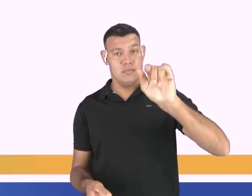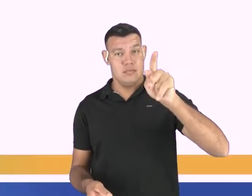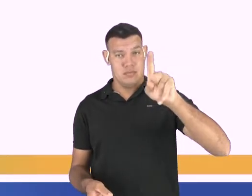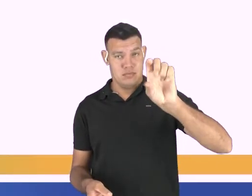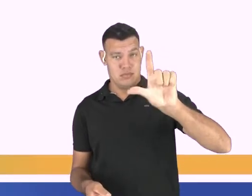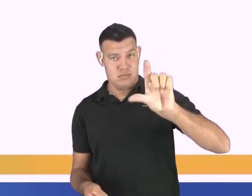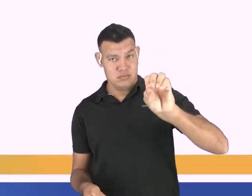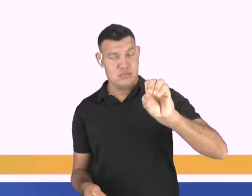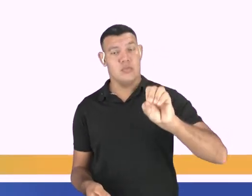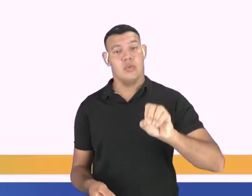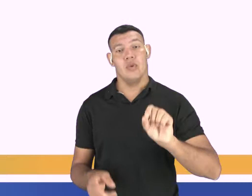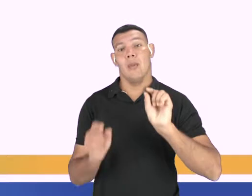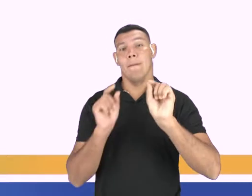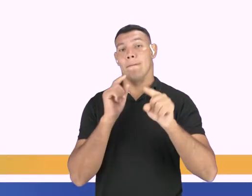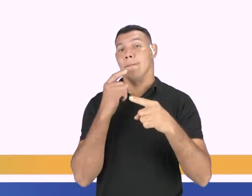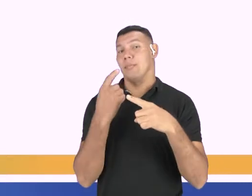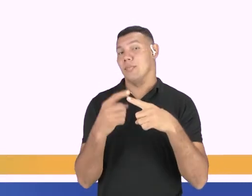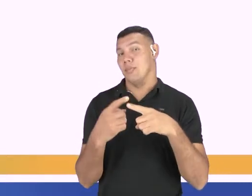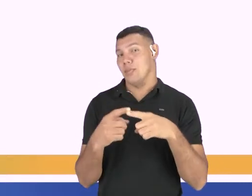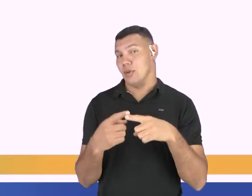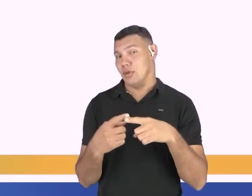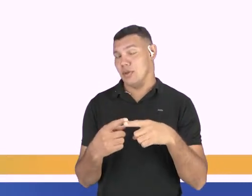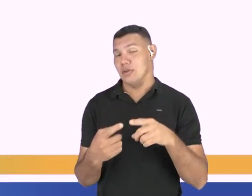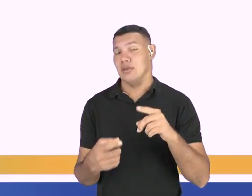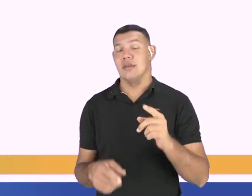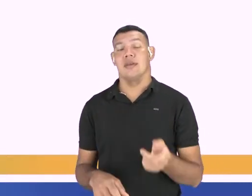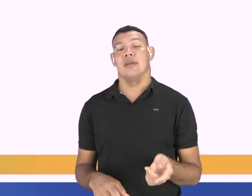5 por um outro número natural.